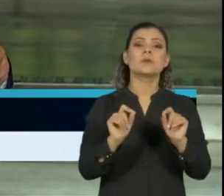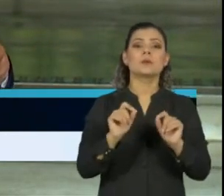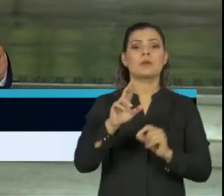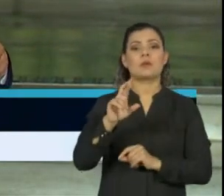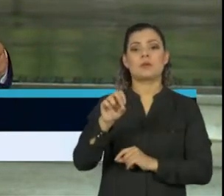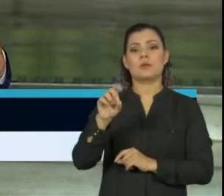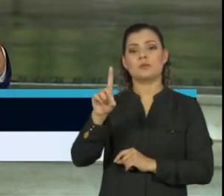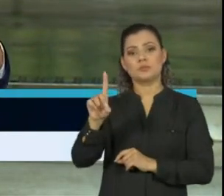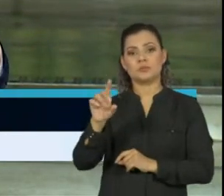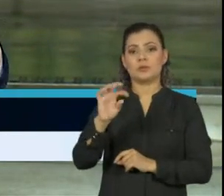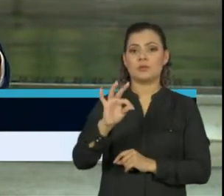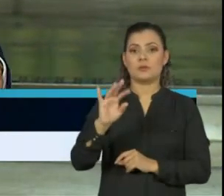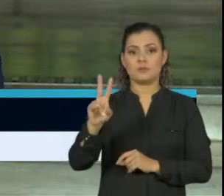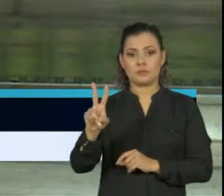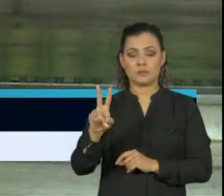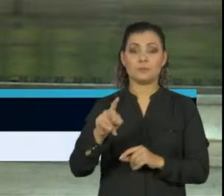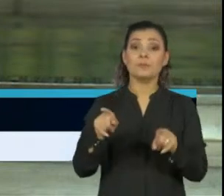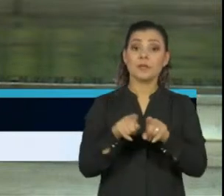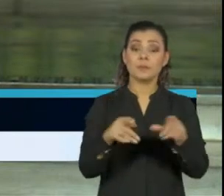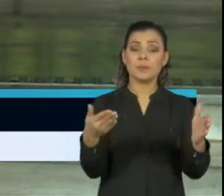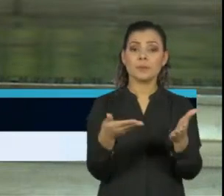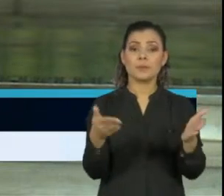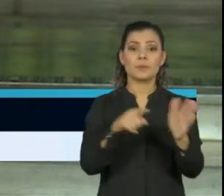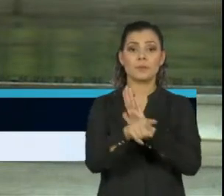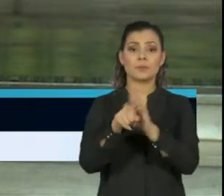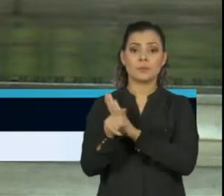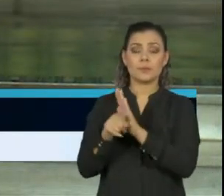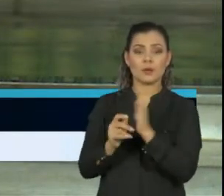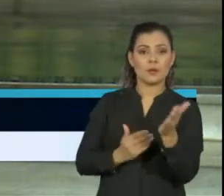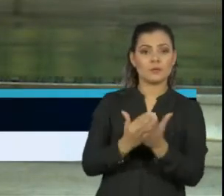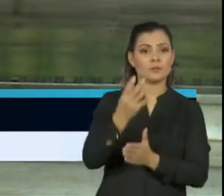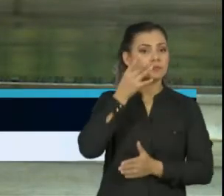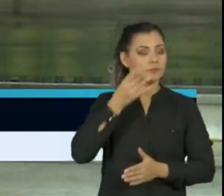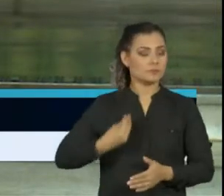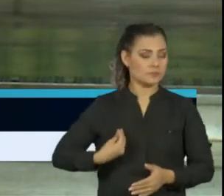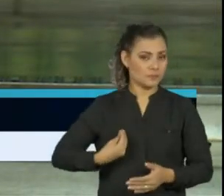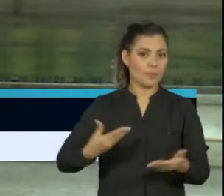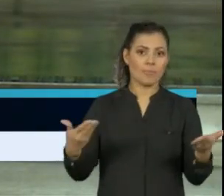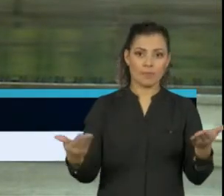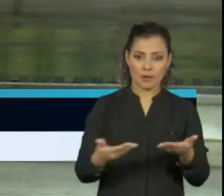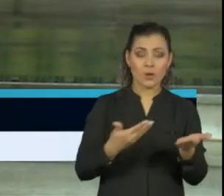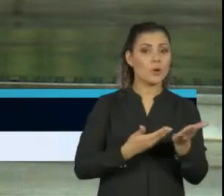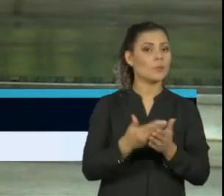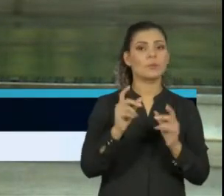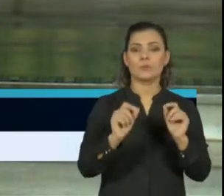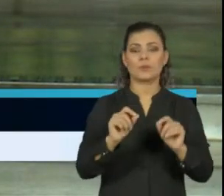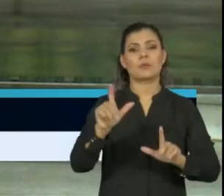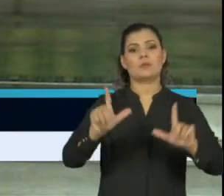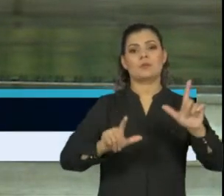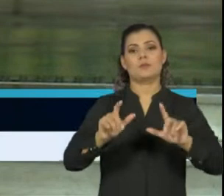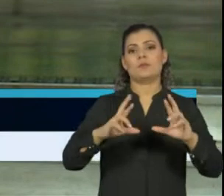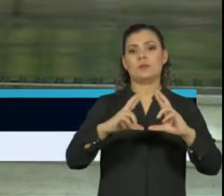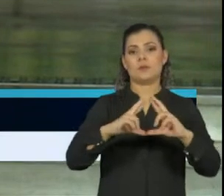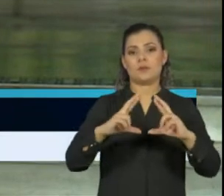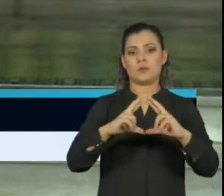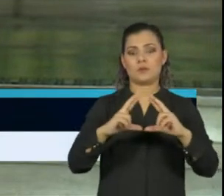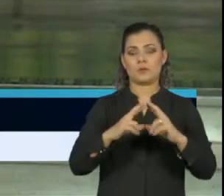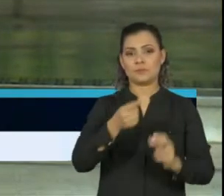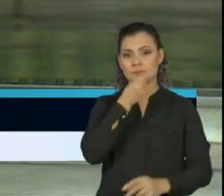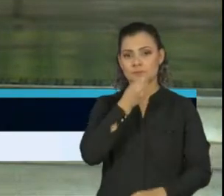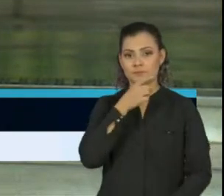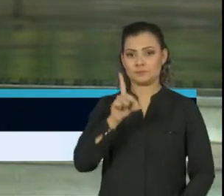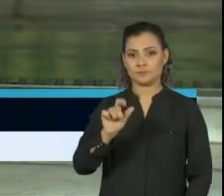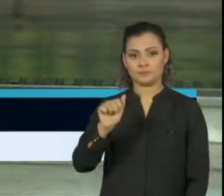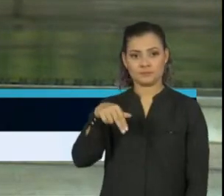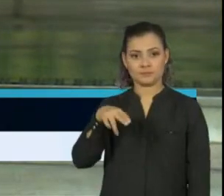Rede TV. Vamos agora às perguntas de hoje, começando presencialmente, e começamos pela TV Record com a jornalista